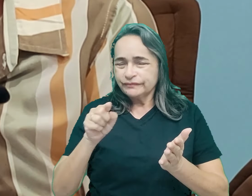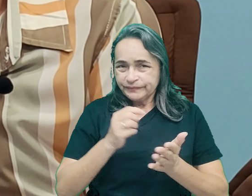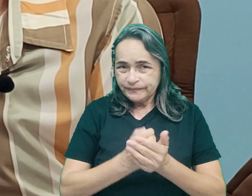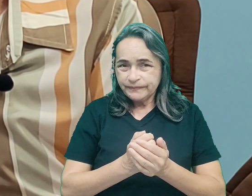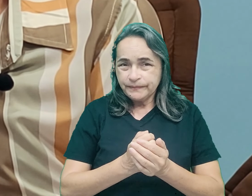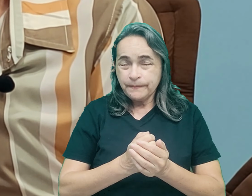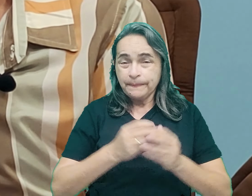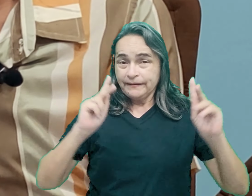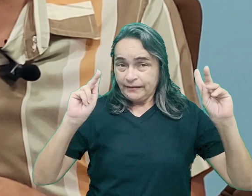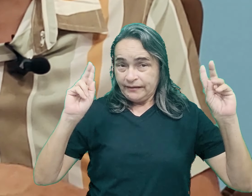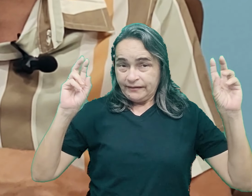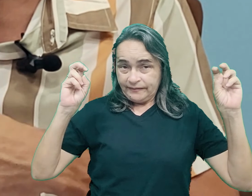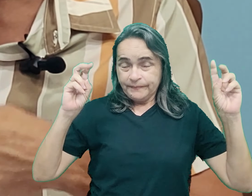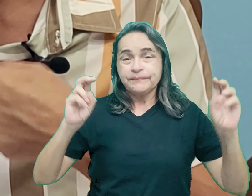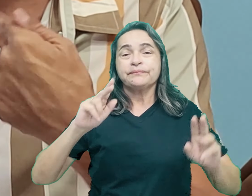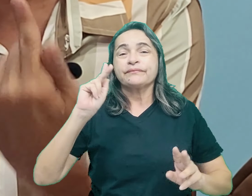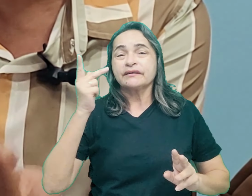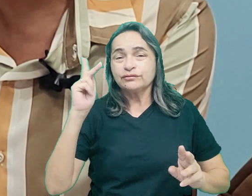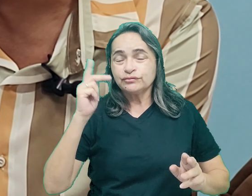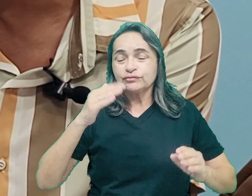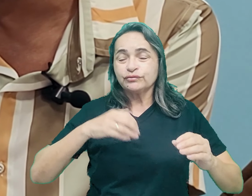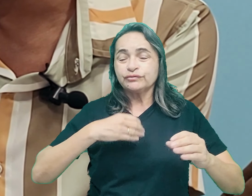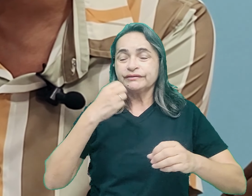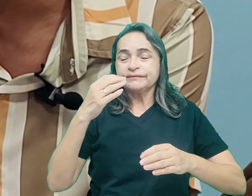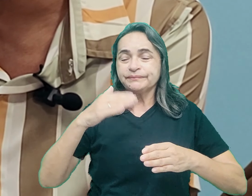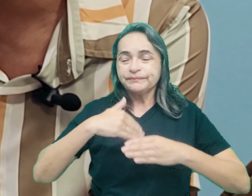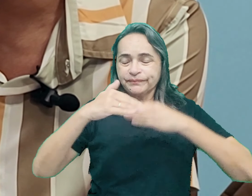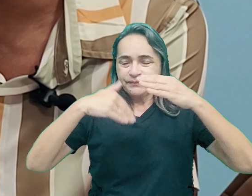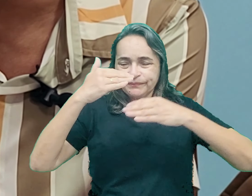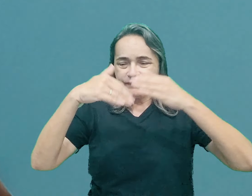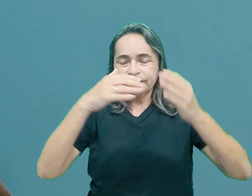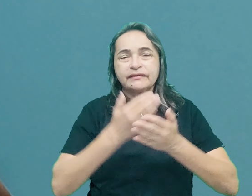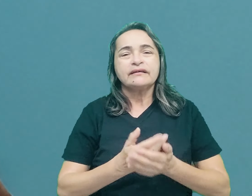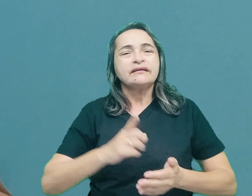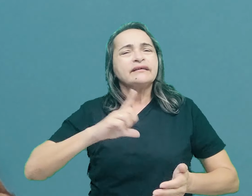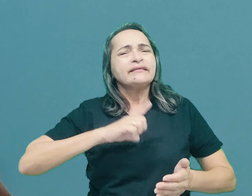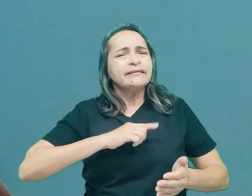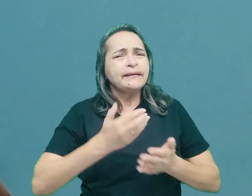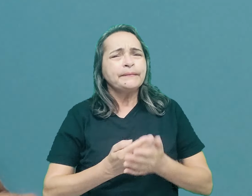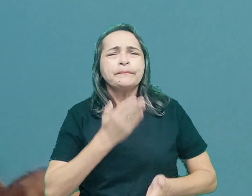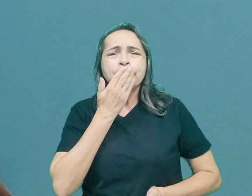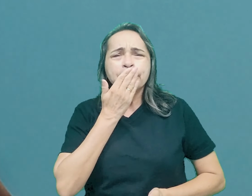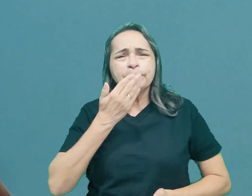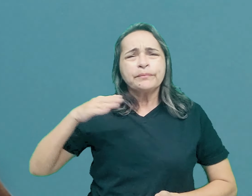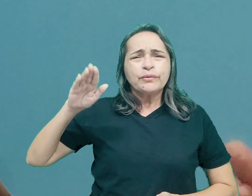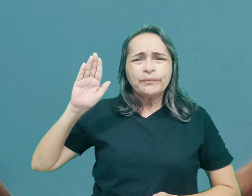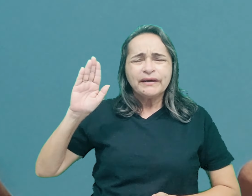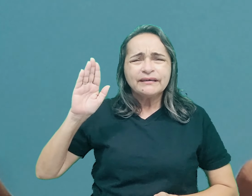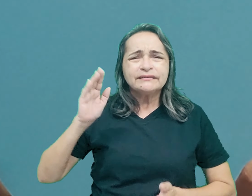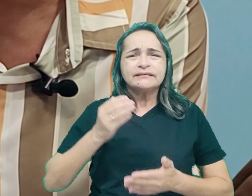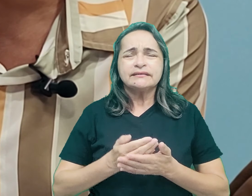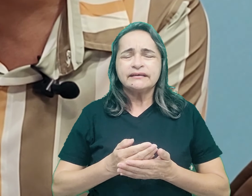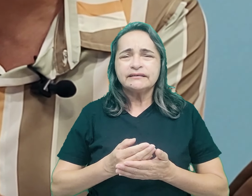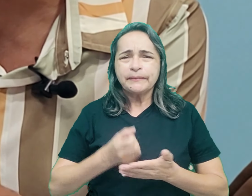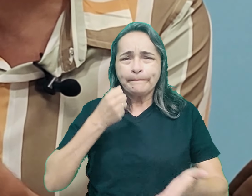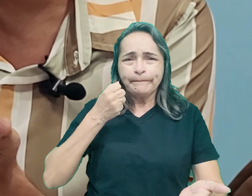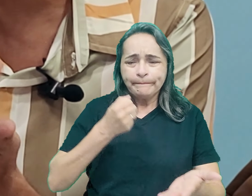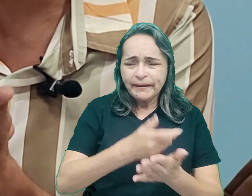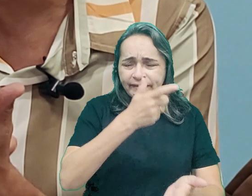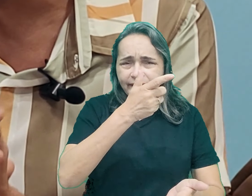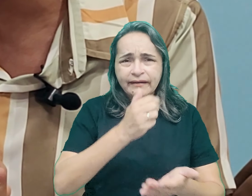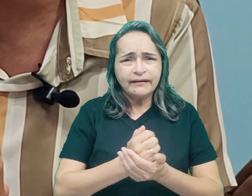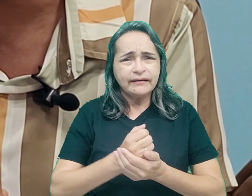libertos como pagamento de promessas ao Divino Espírito Santo. Principalmente os da igreja. Os